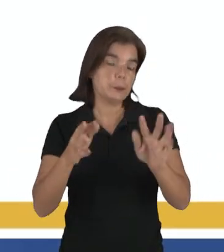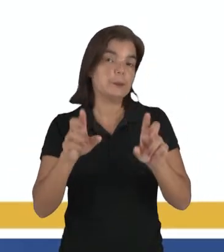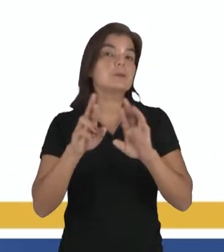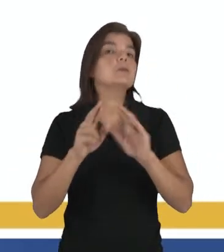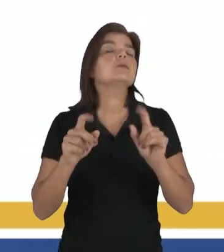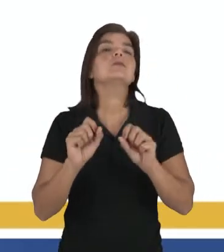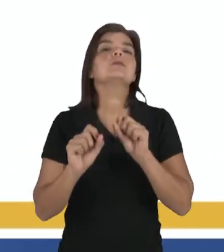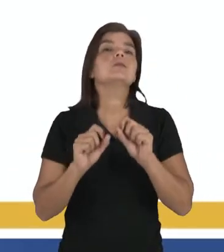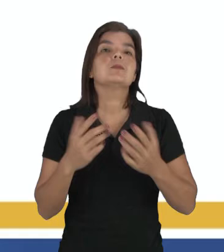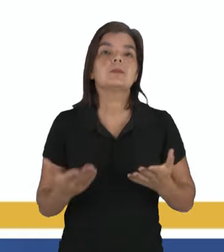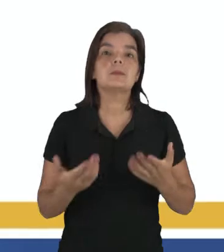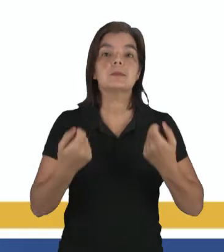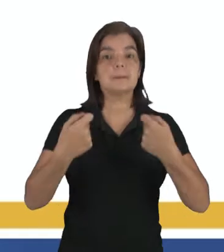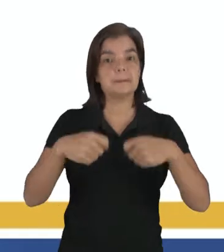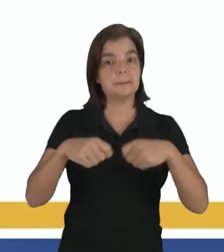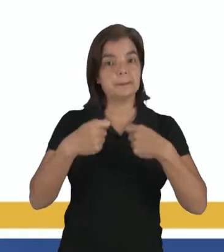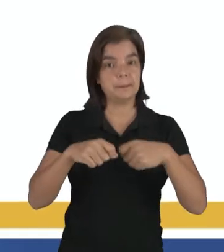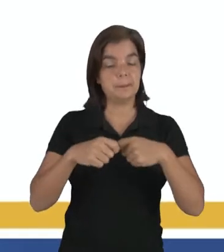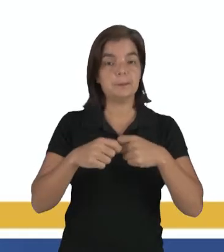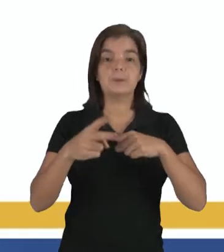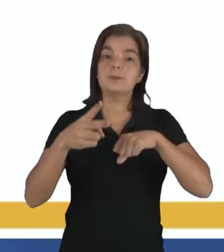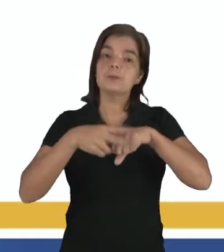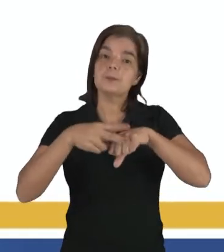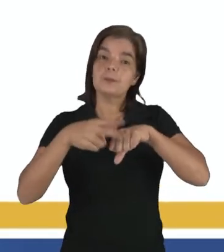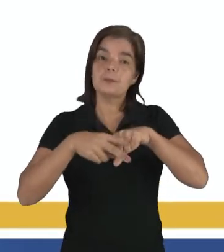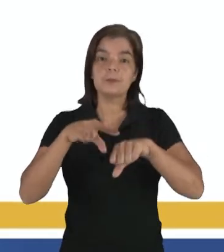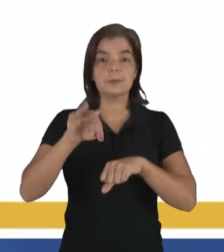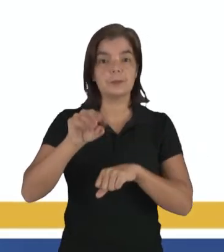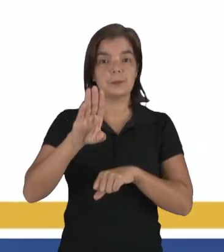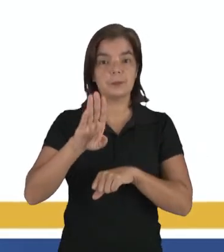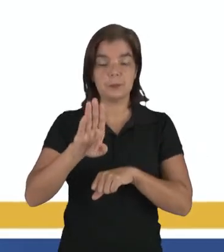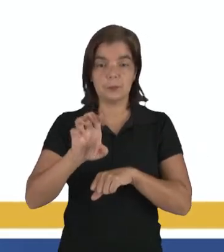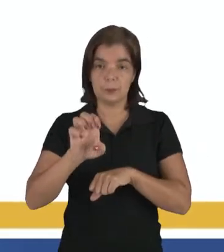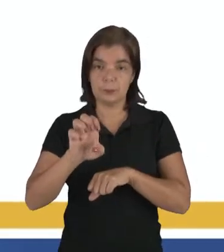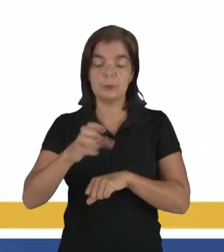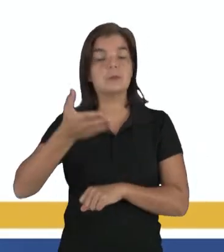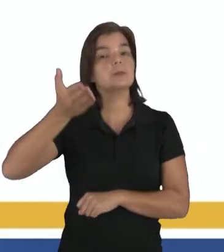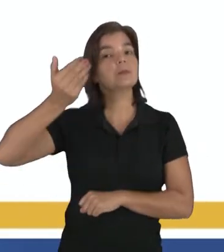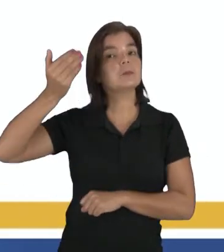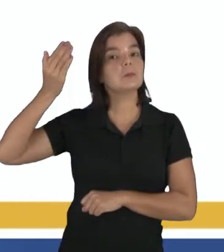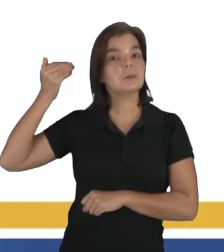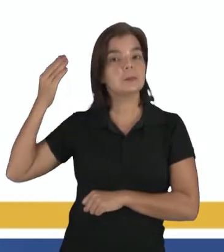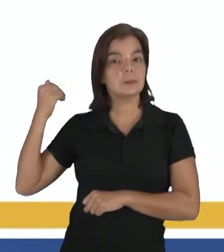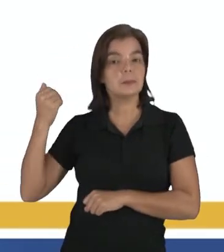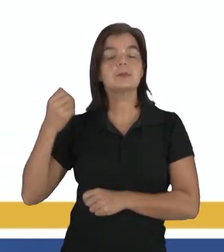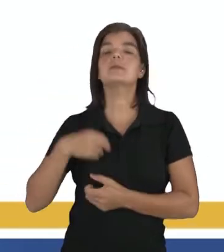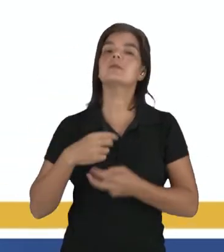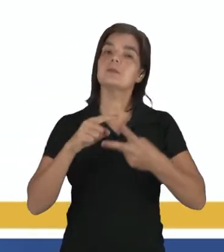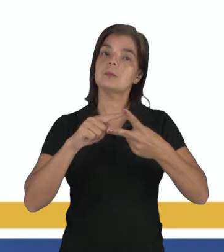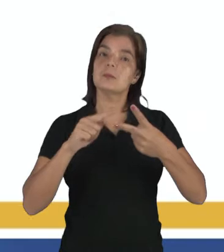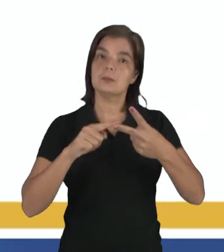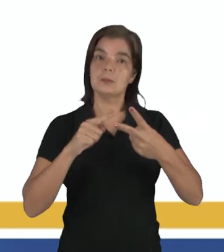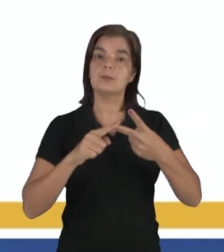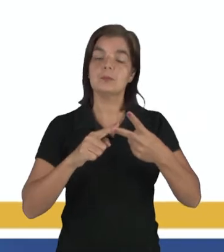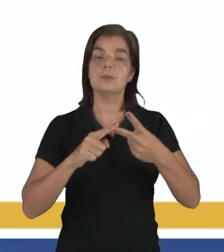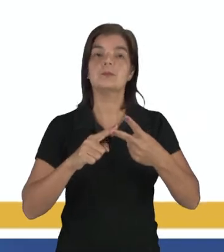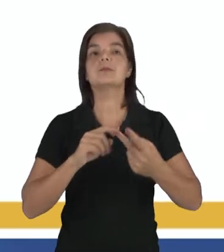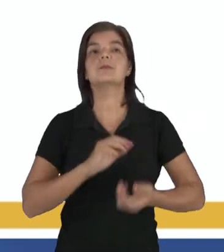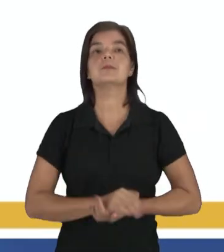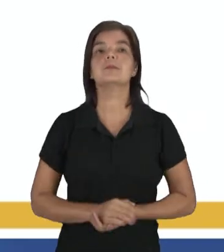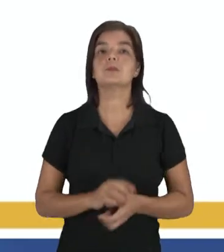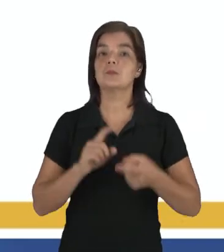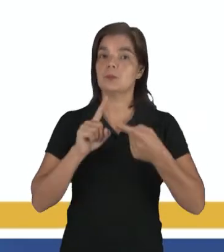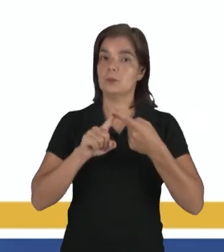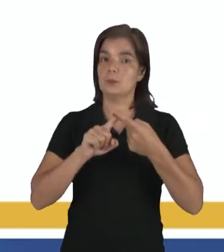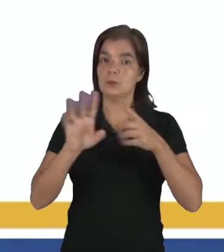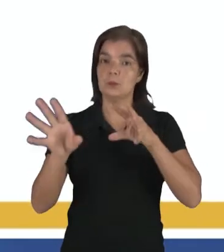A diferença é o quê? Que nós vamos precisar colocar o verbo to be na forma negativa. E existem duas formas de colocar o verbo to be na forma negativa.